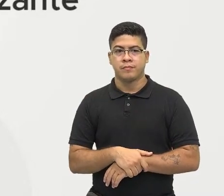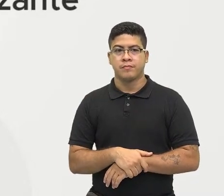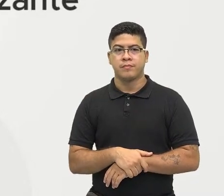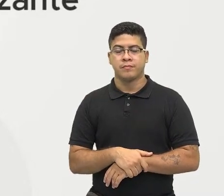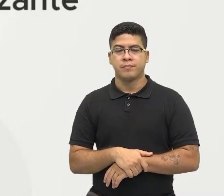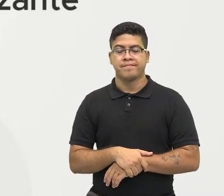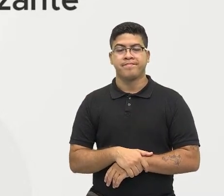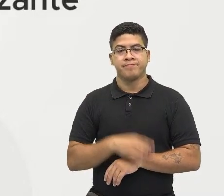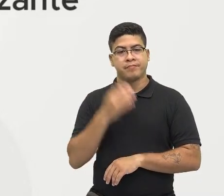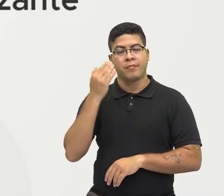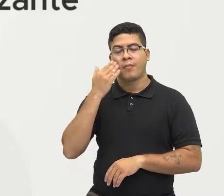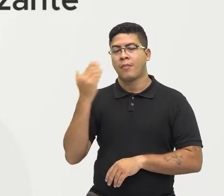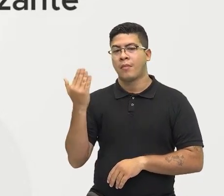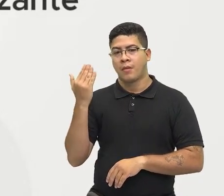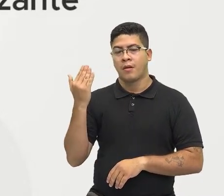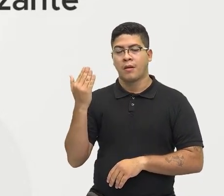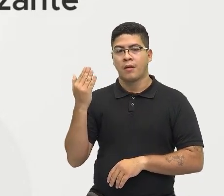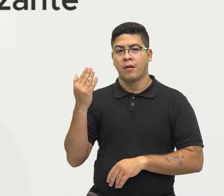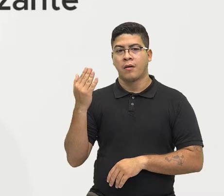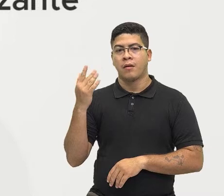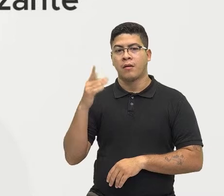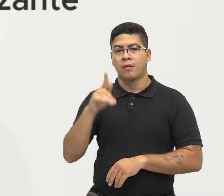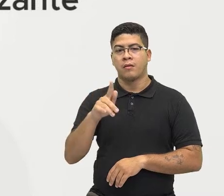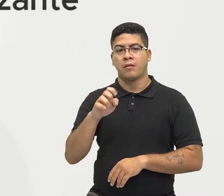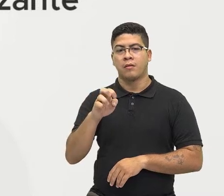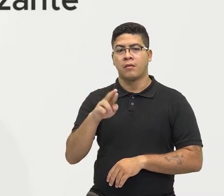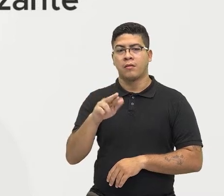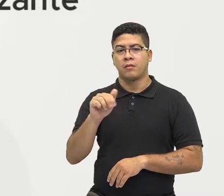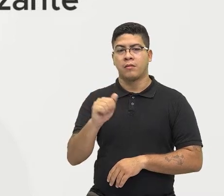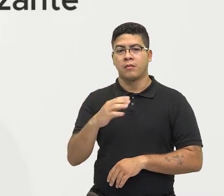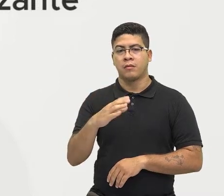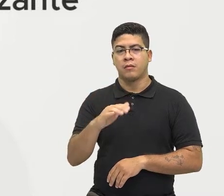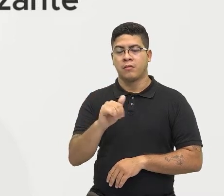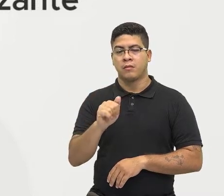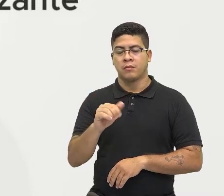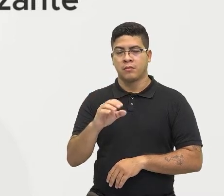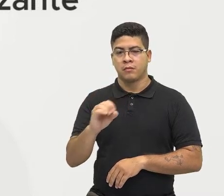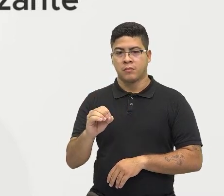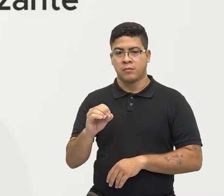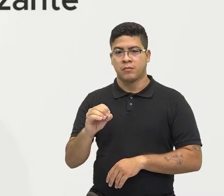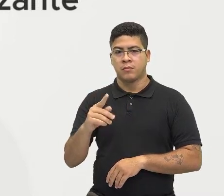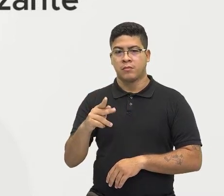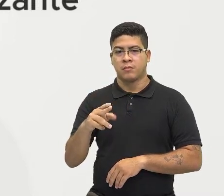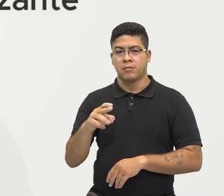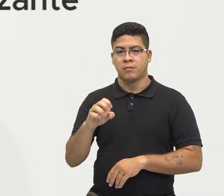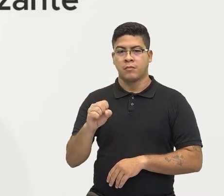Geração Presença, mais uma informação sobre ele. O grupo